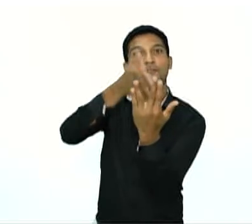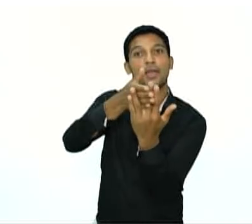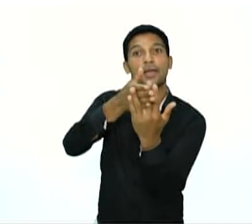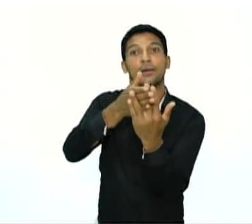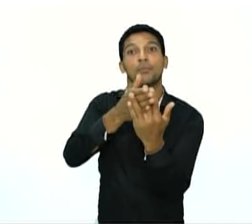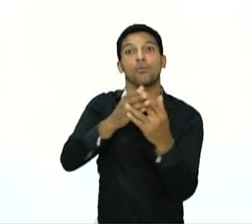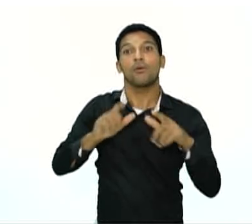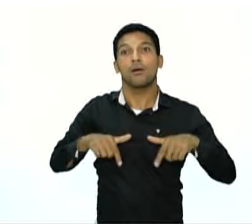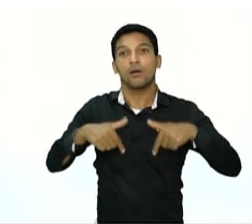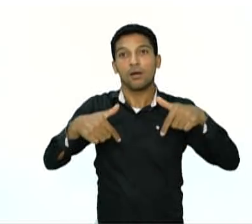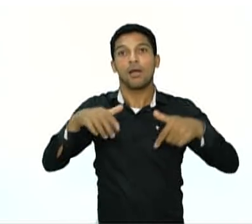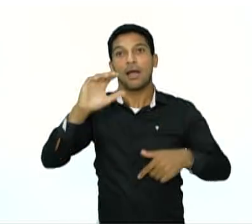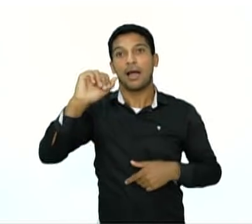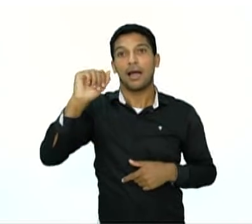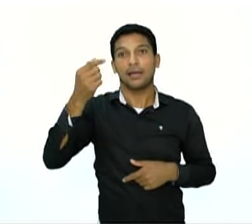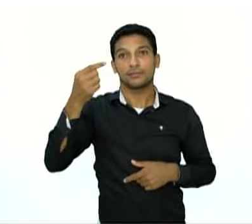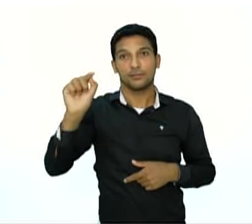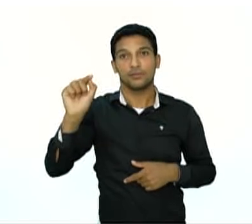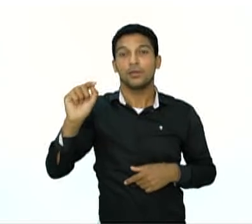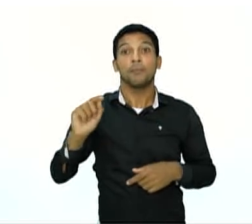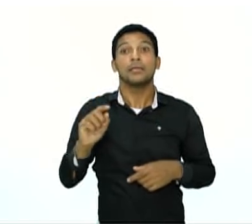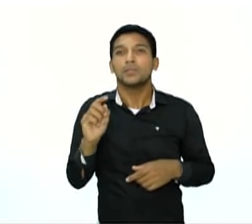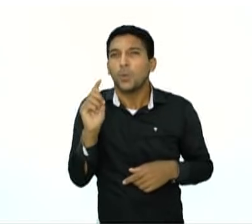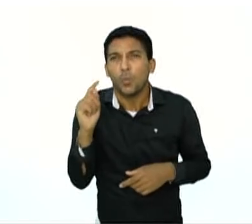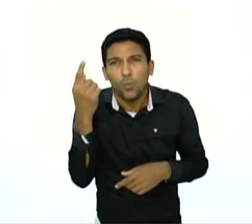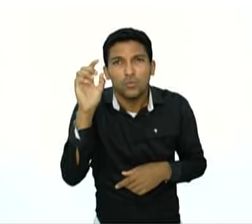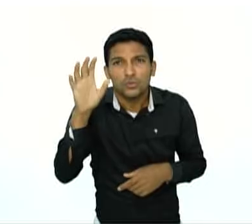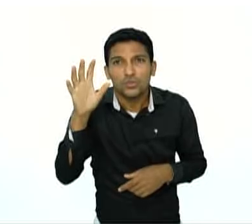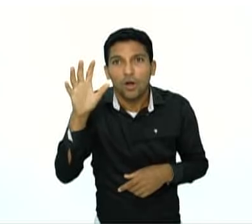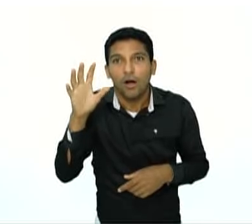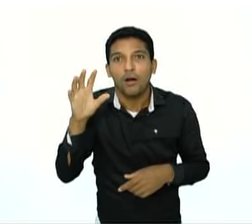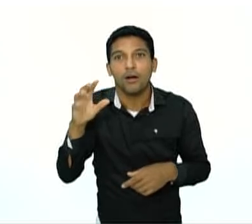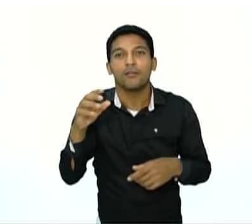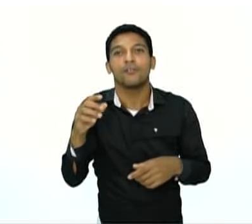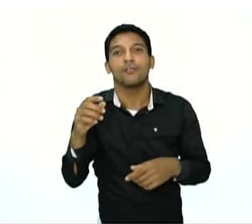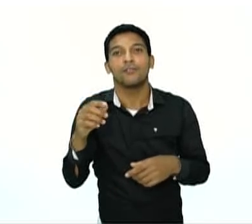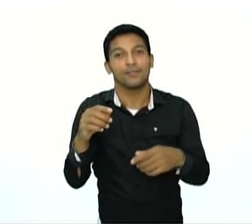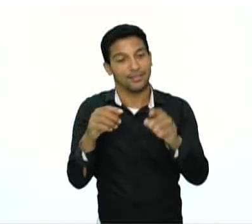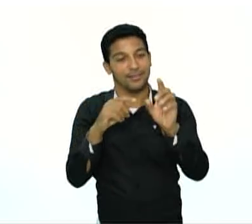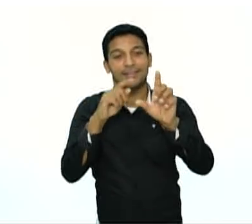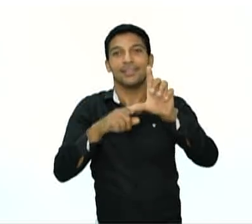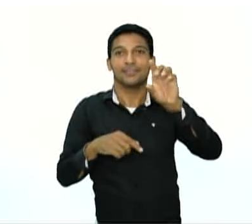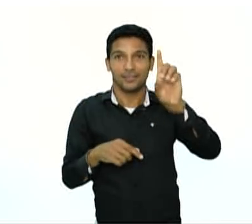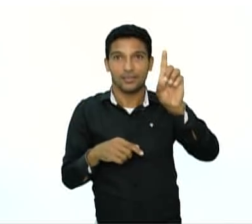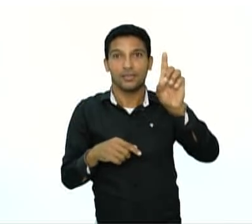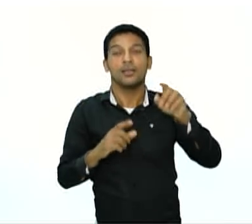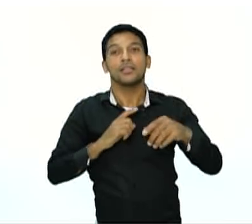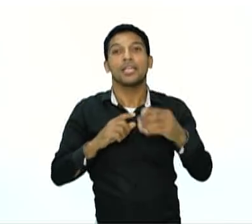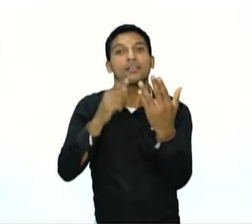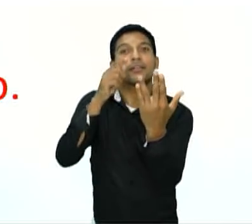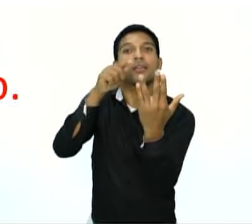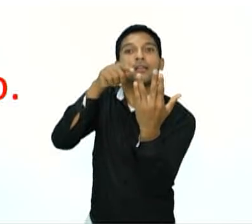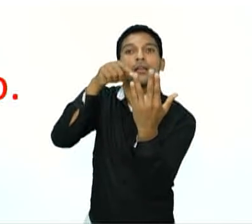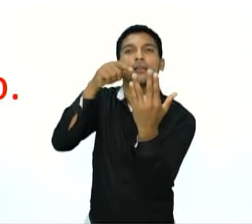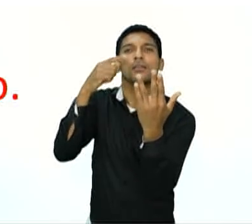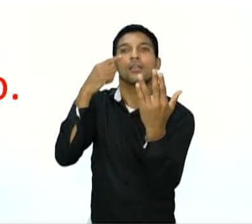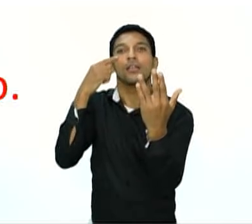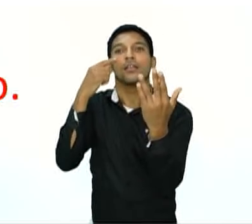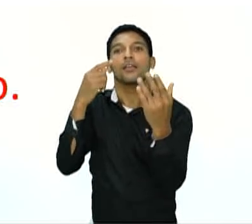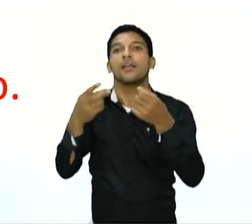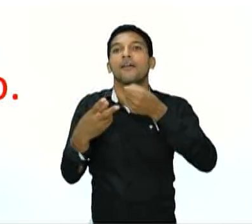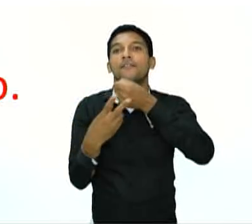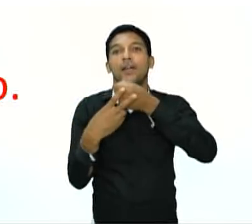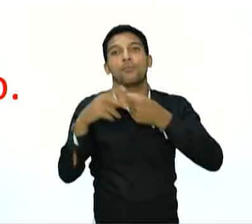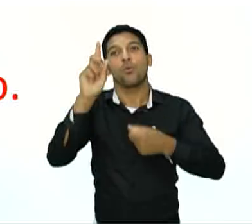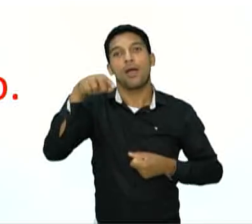temos um único verbo de estado, que é o é. Portanto, só poderia ser a letra D. A ideia é que os alunos descubram a